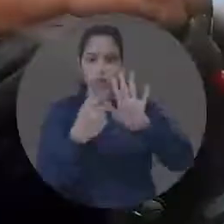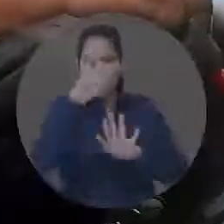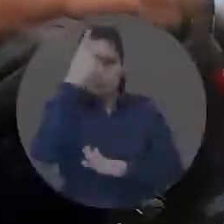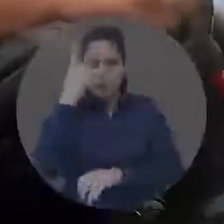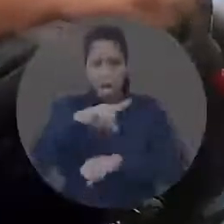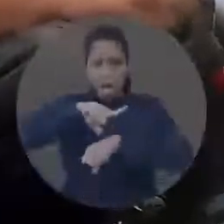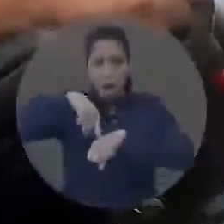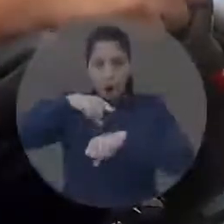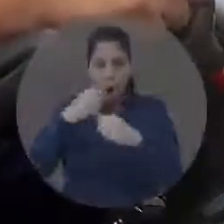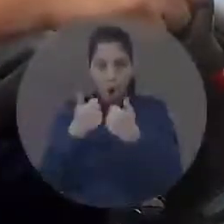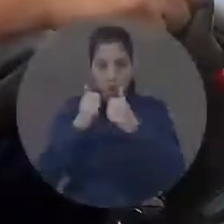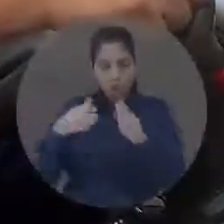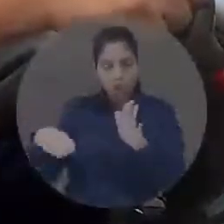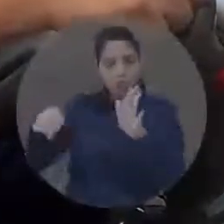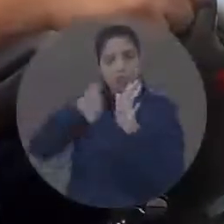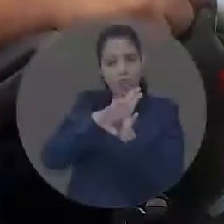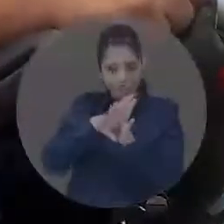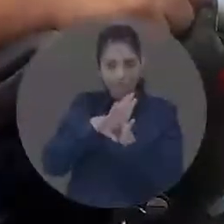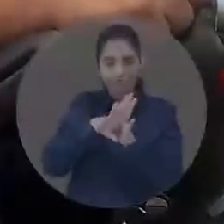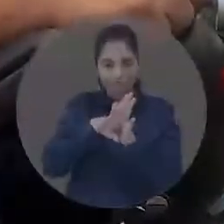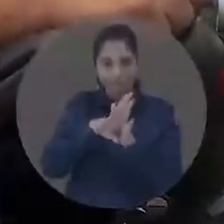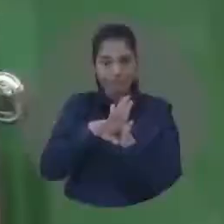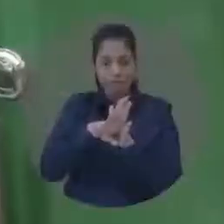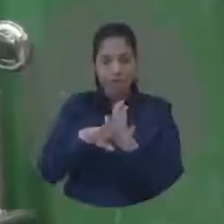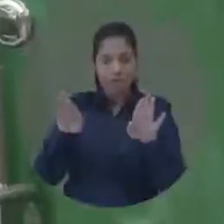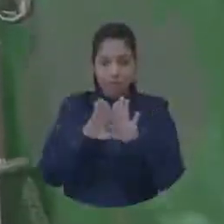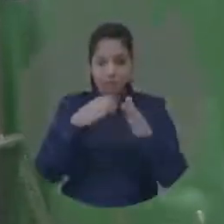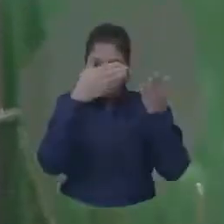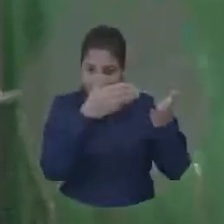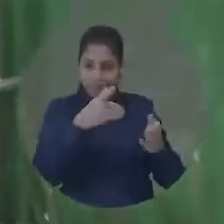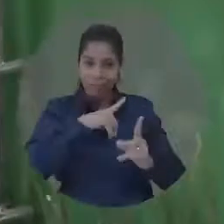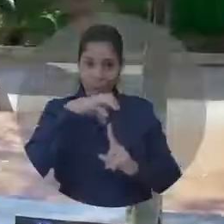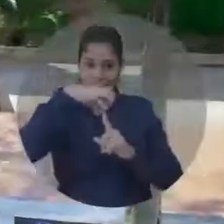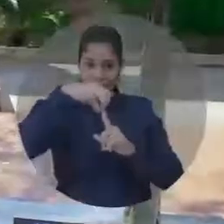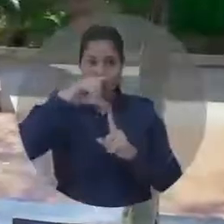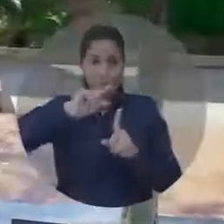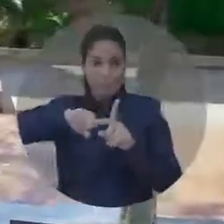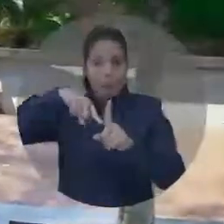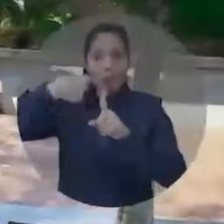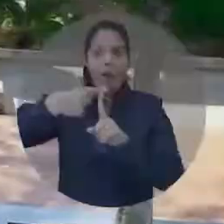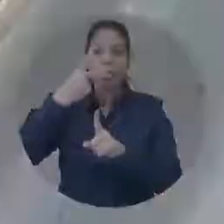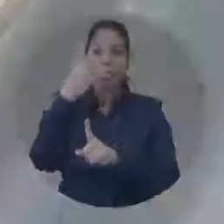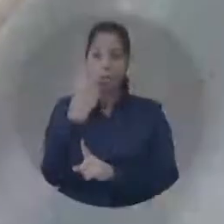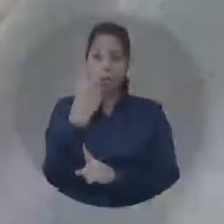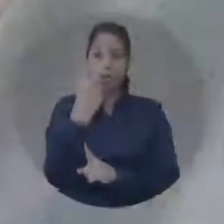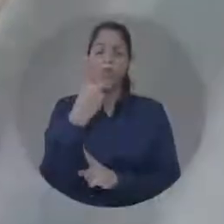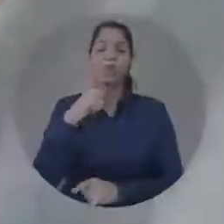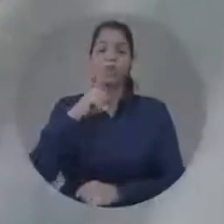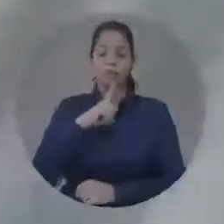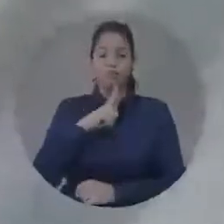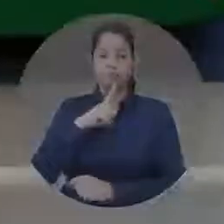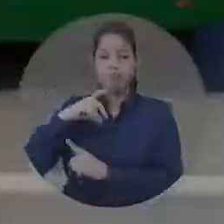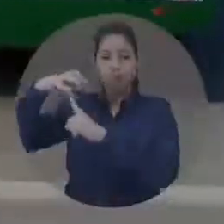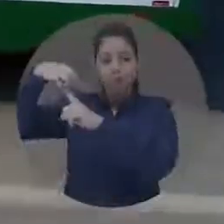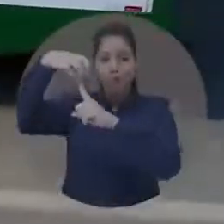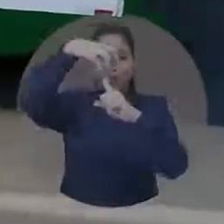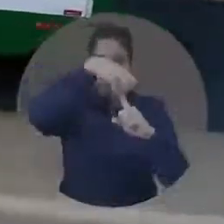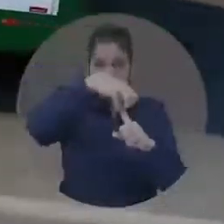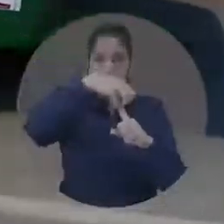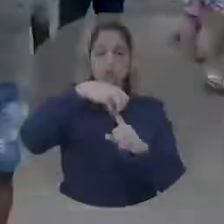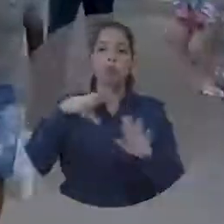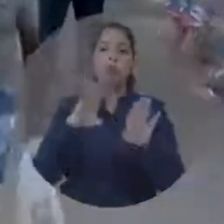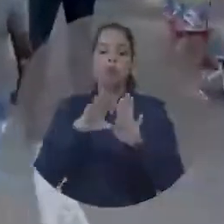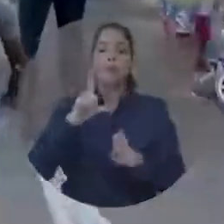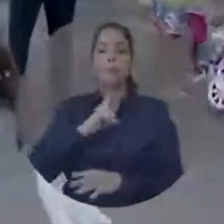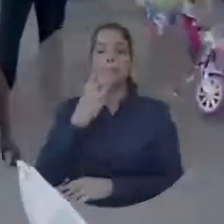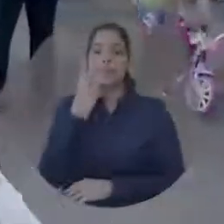diz para o usuário quanto tempo o seu ônibus está chegando. Igual a essa estação, nós temos mais duas, Estação Ipiranga e Estação Bispo